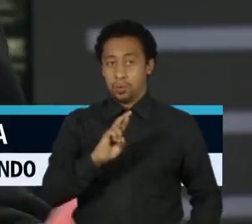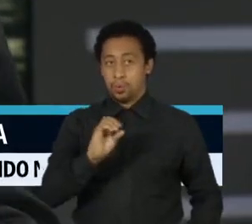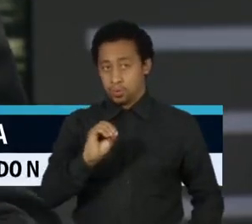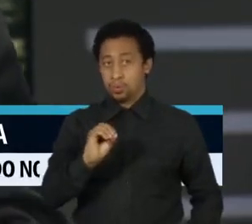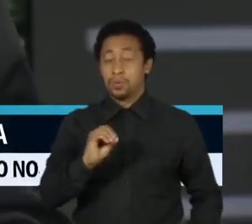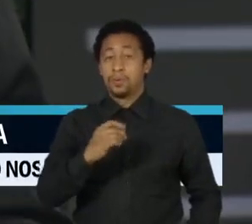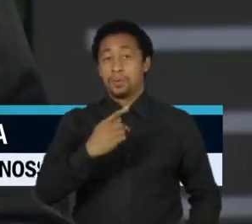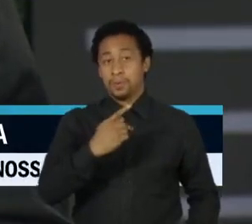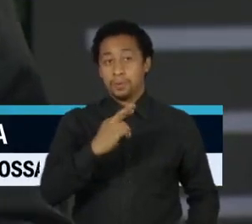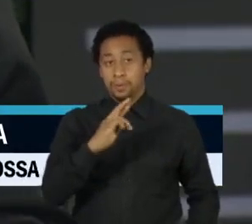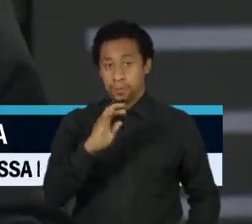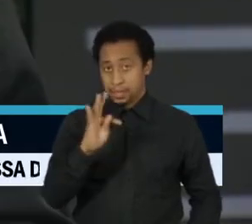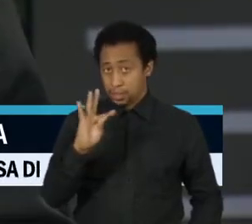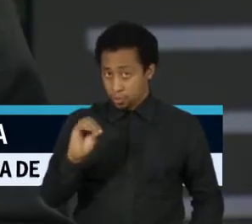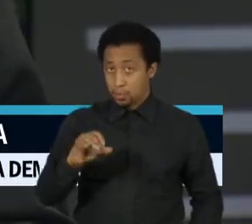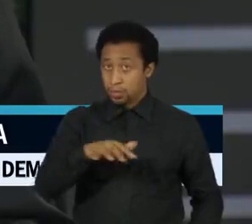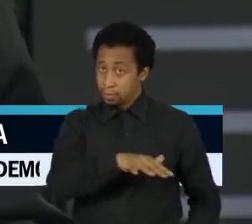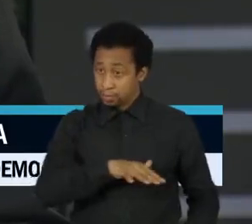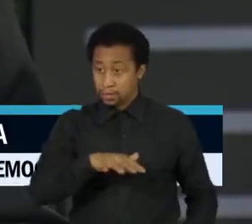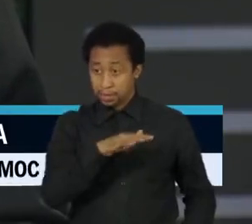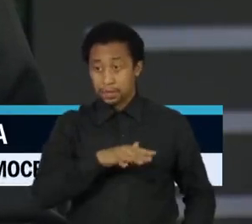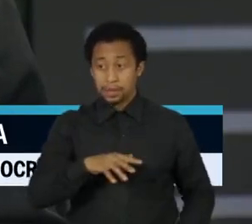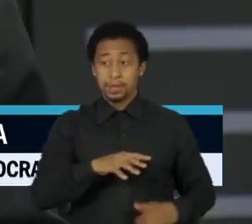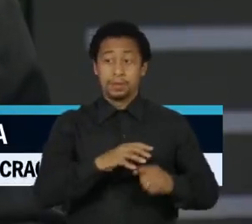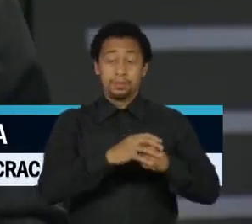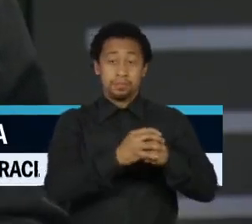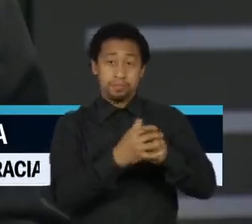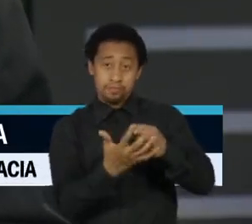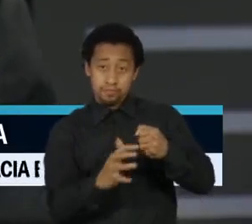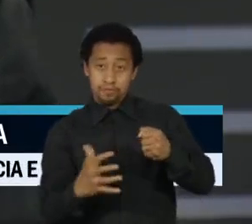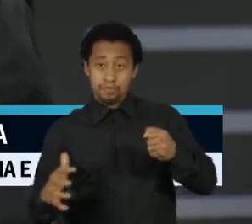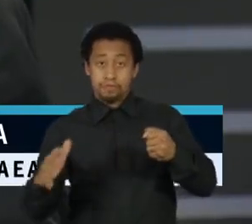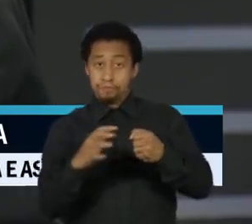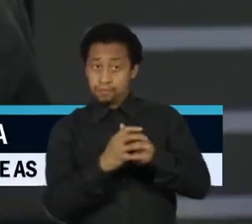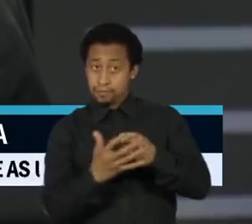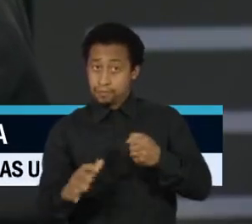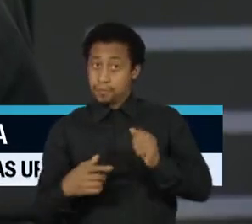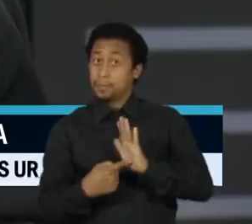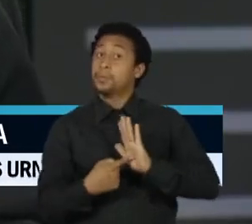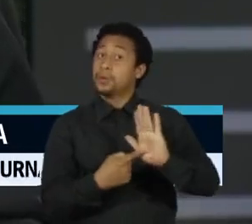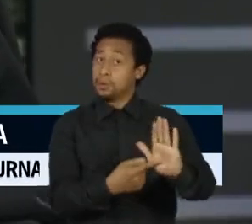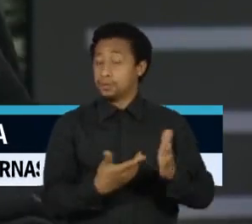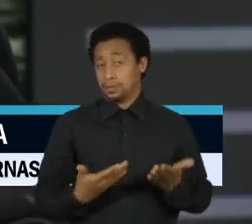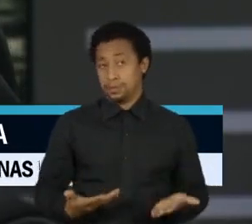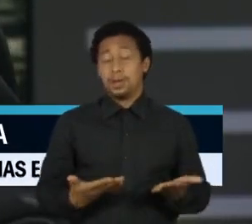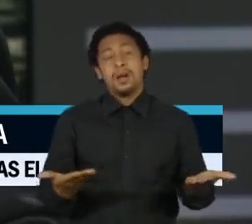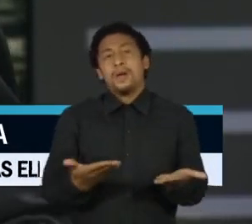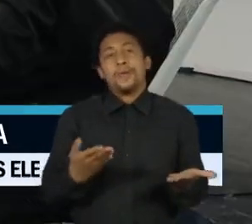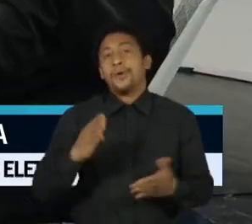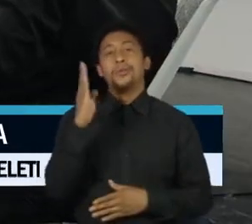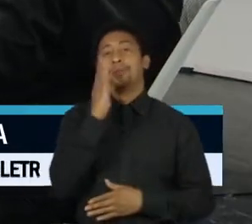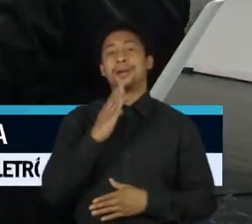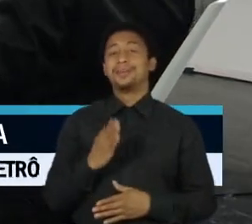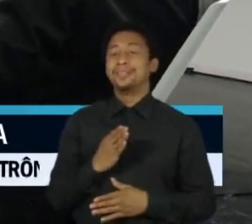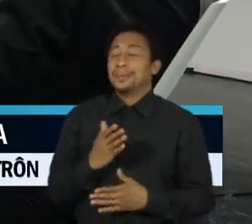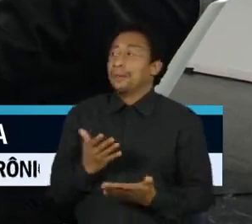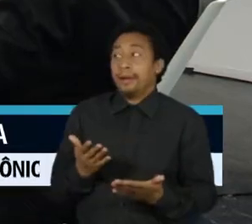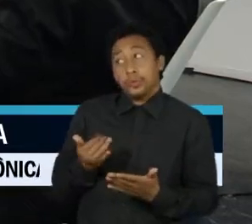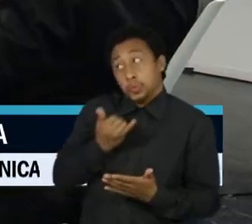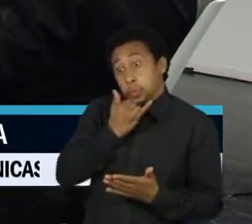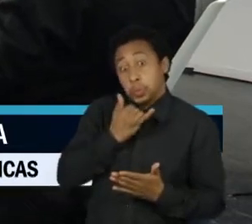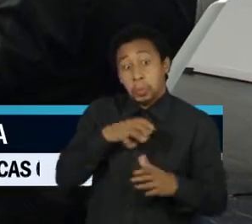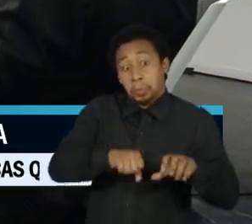circunstância. O Brasil não pode simular, né, que não haja nenhum tipo de dano, que é só a retirada de um metal e a